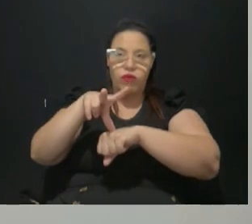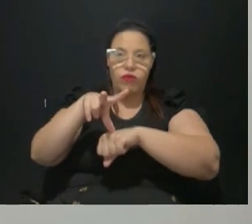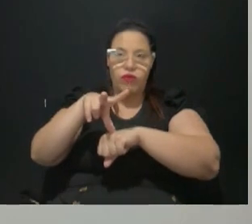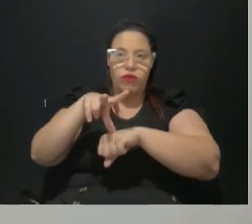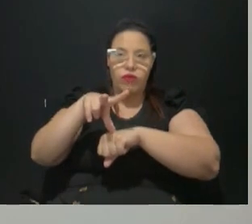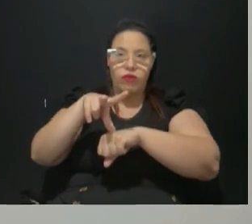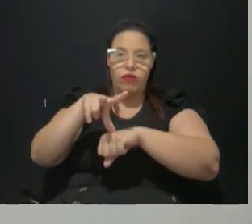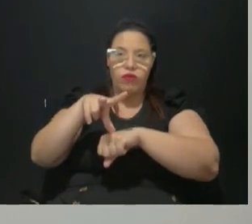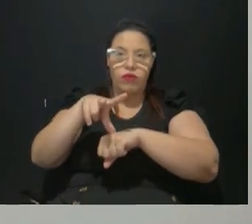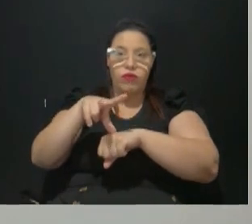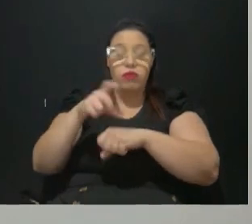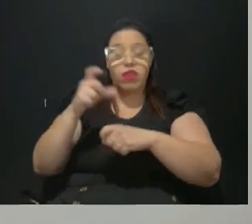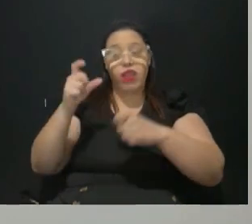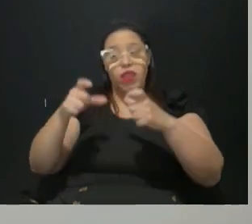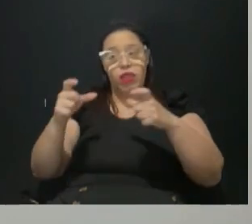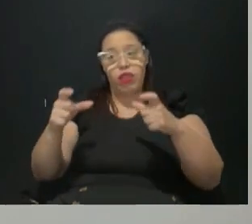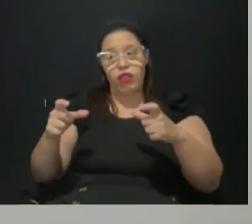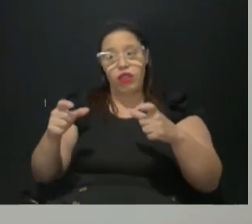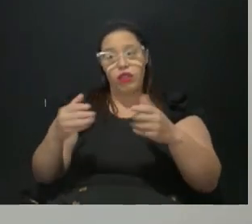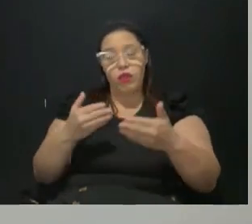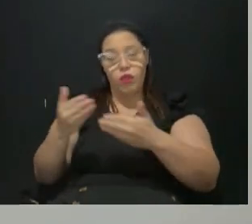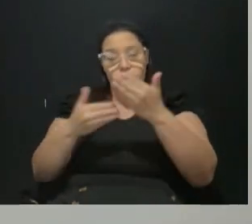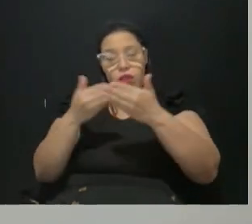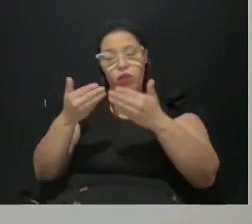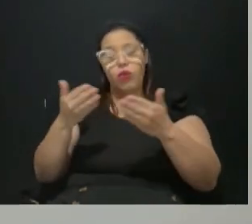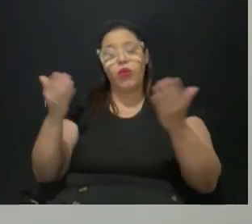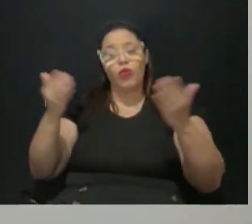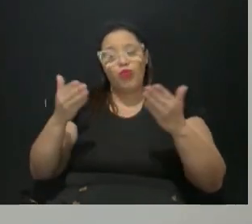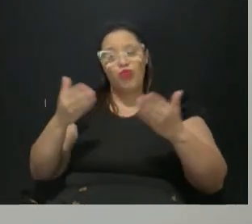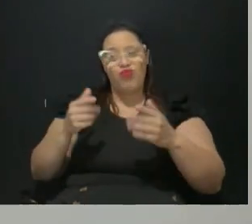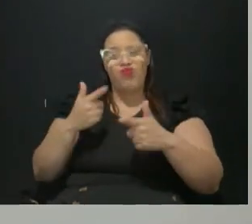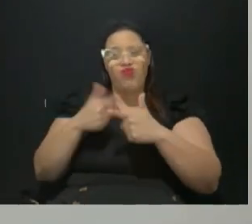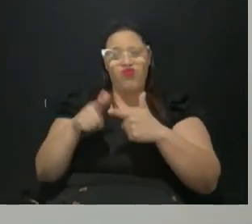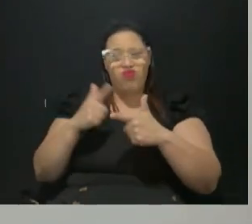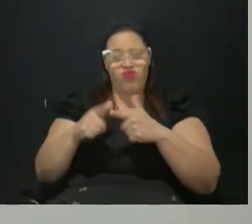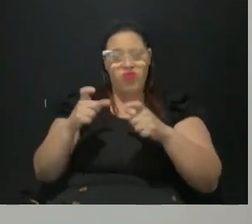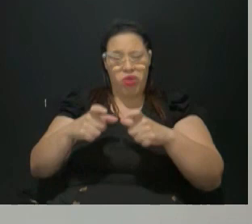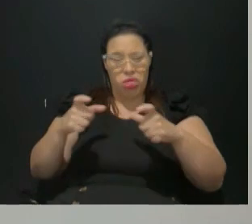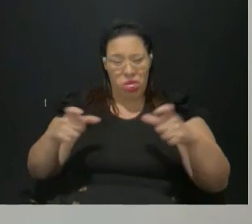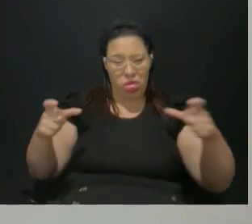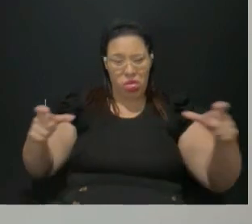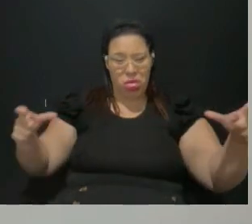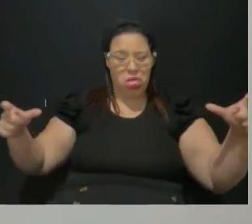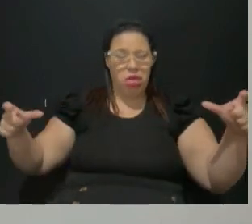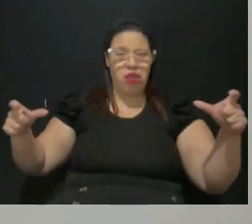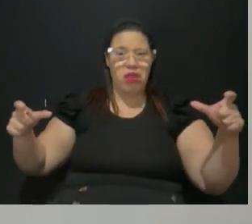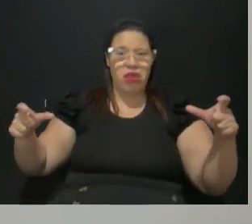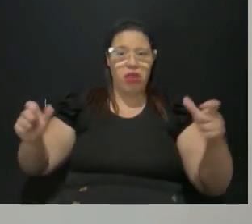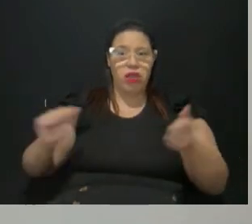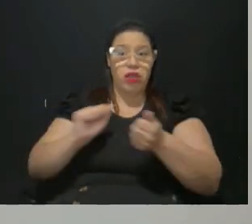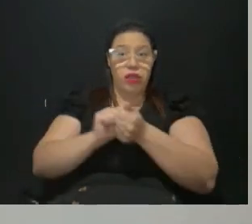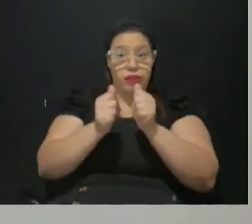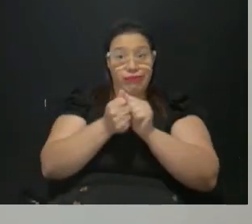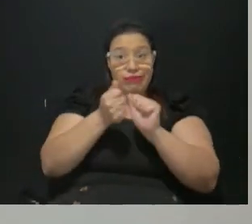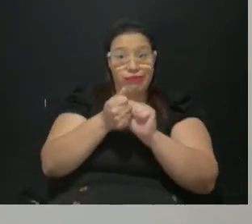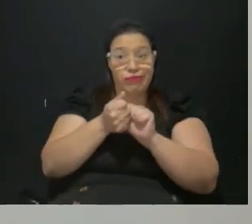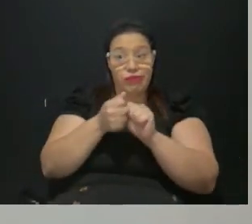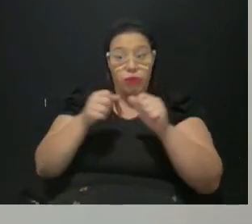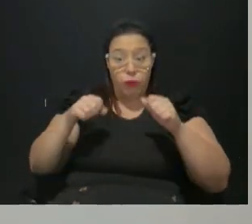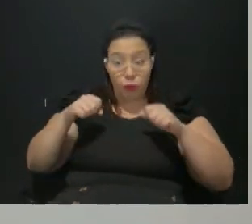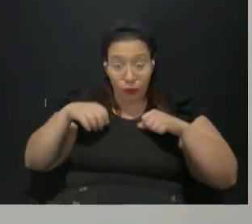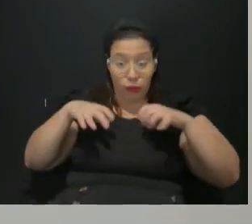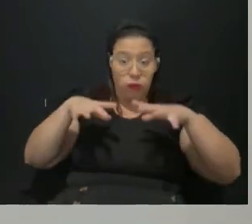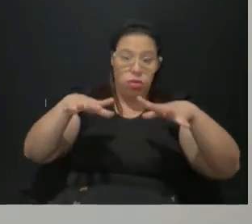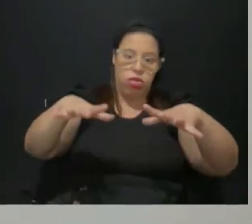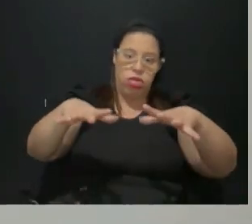estava causando casos, que passou a causar um grande número de casos, parece ter se adaptado ali à